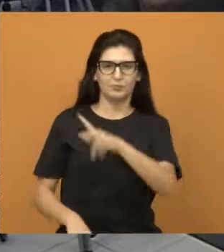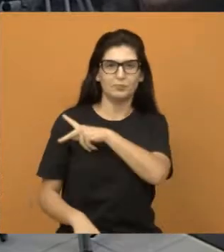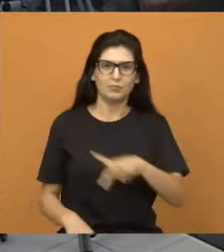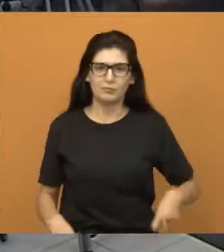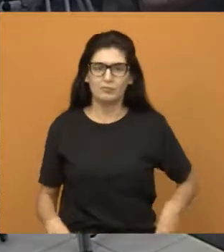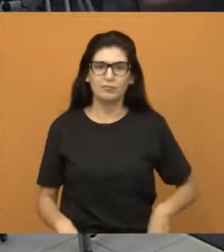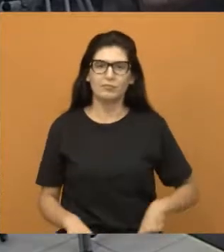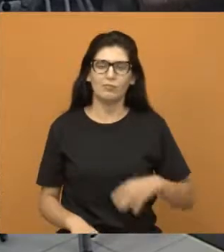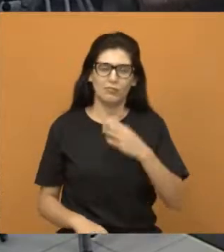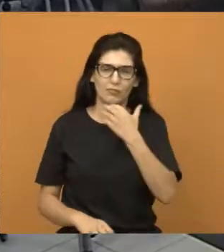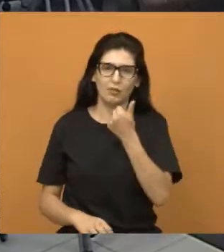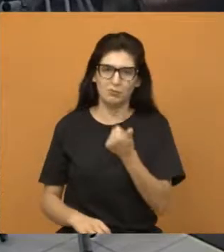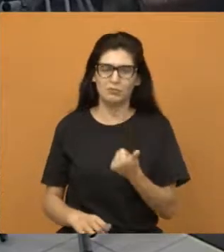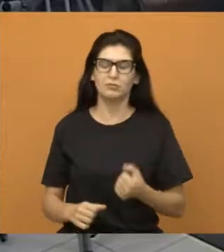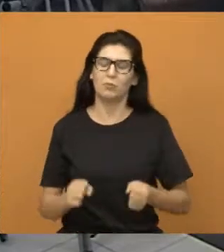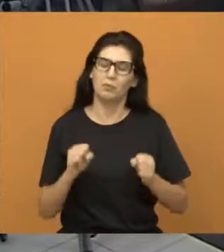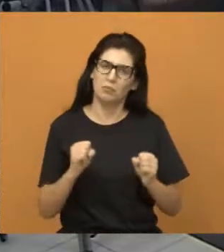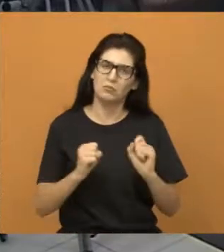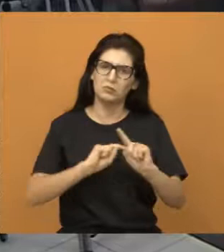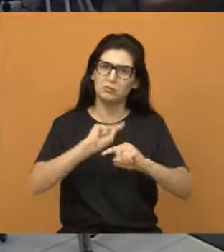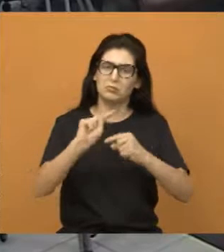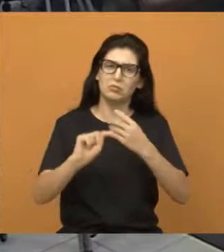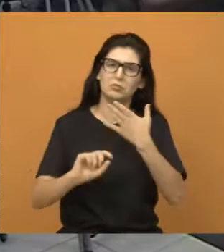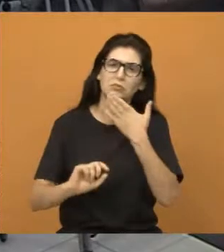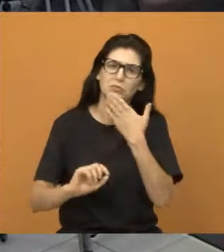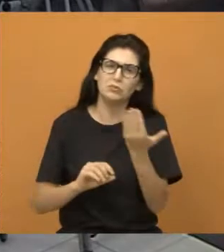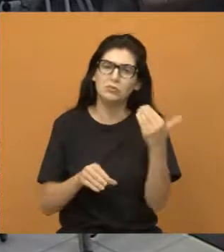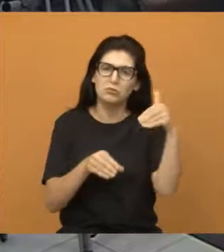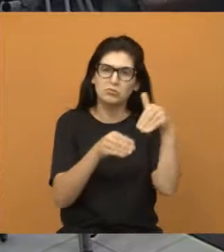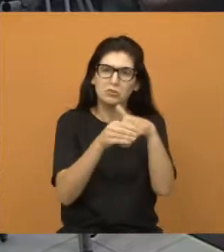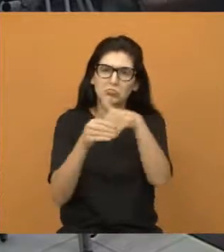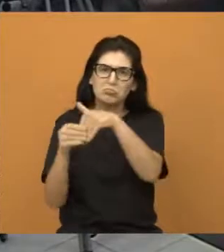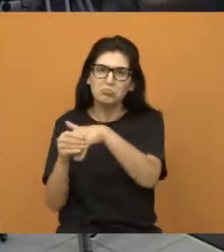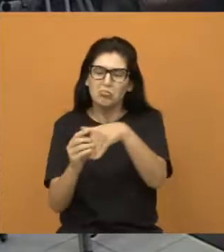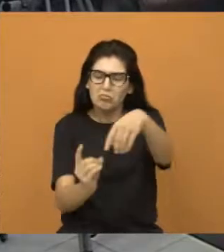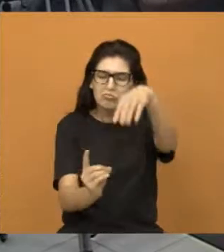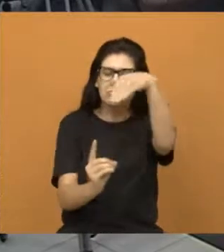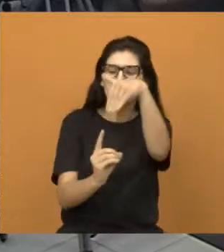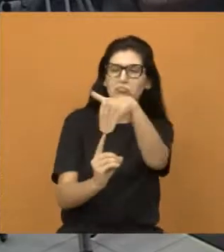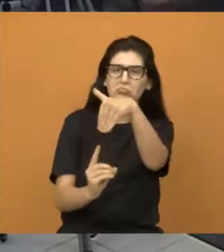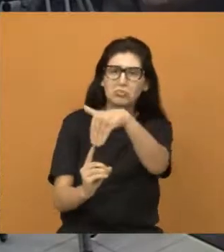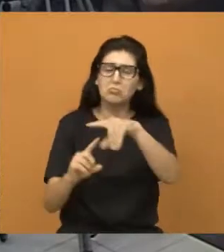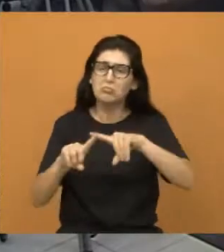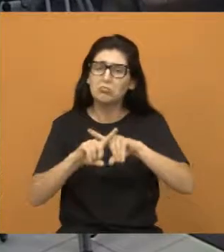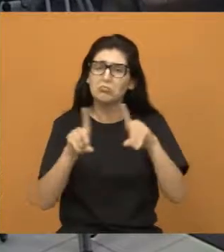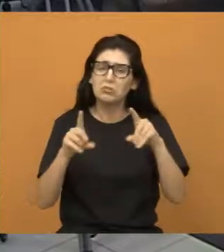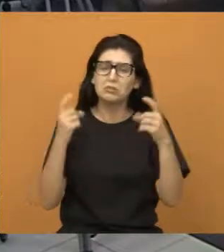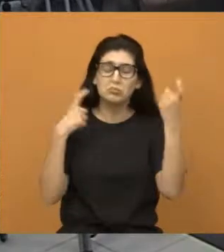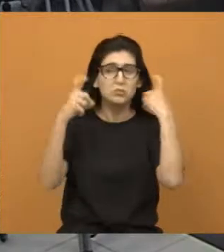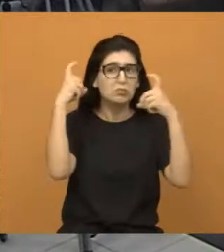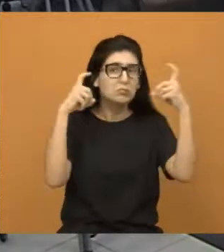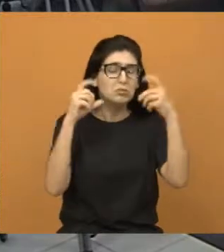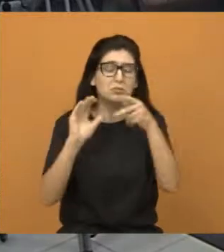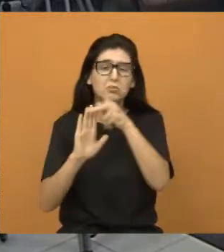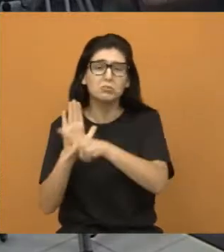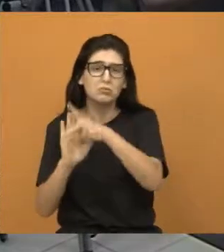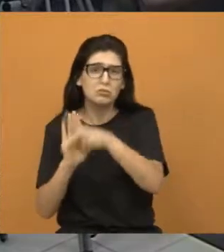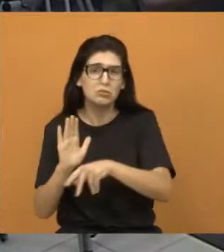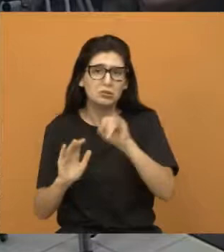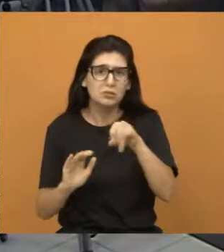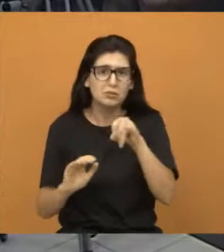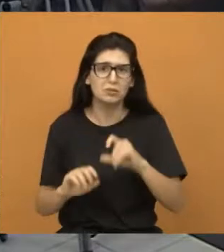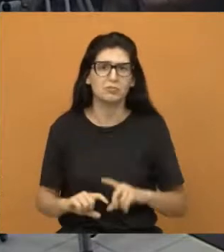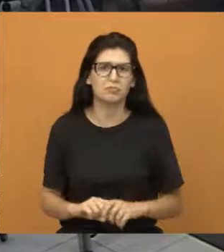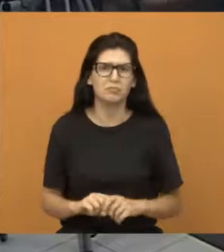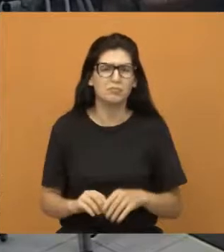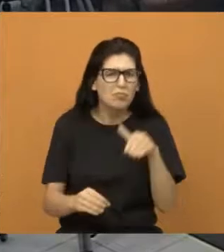tudo bem, eu posso colocar depois o pedido de votação, mas é uma preocupação que eu tenho com relação a esse projeto. Então, você não está